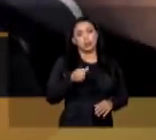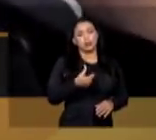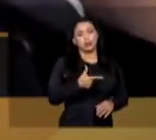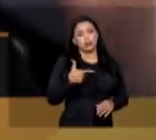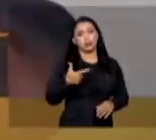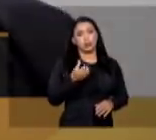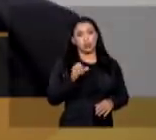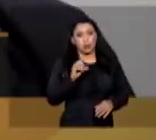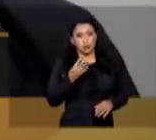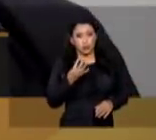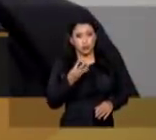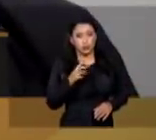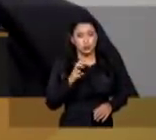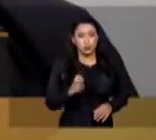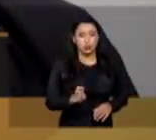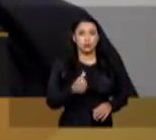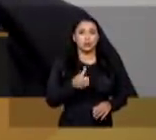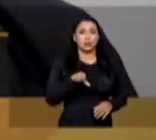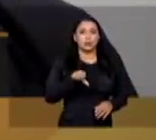192.045,